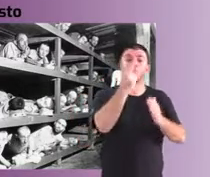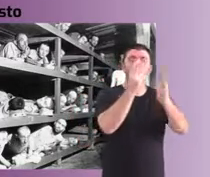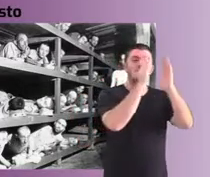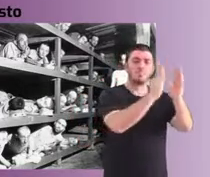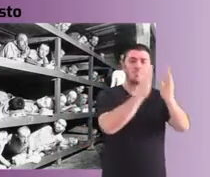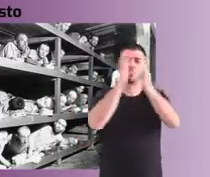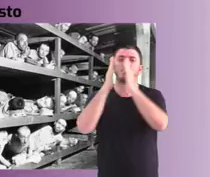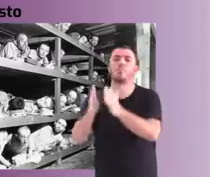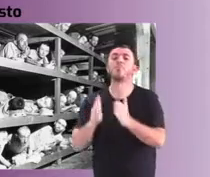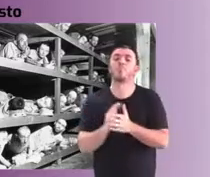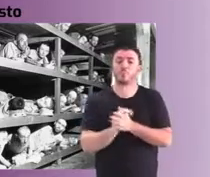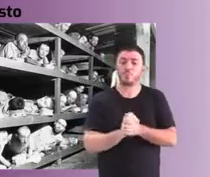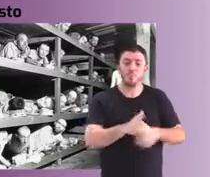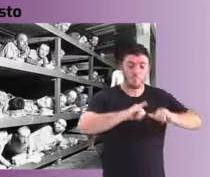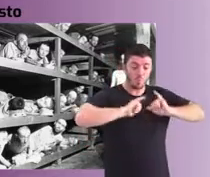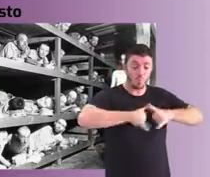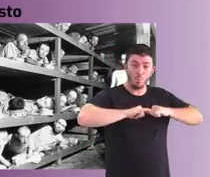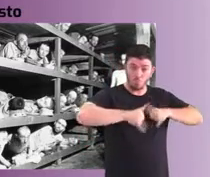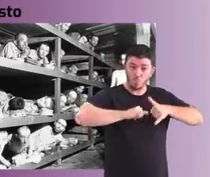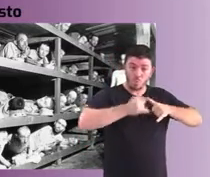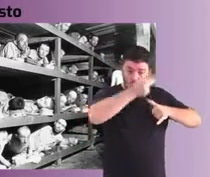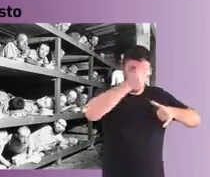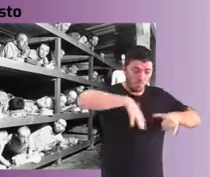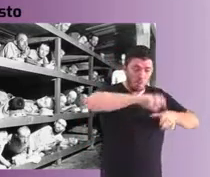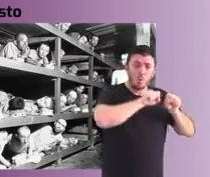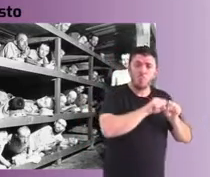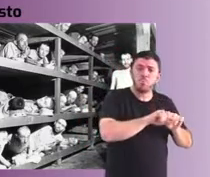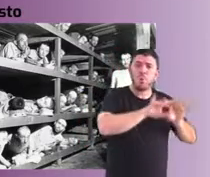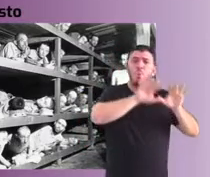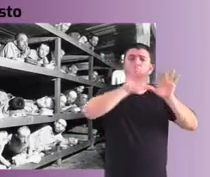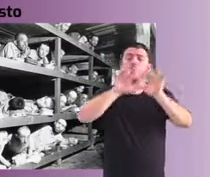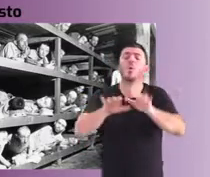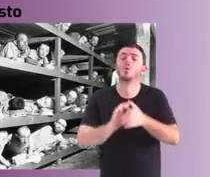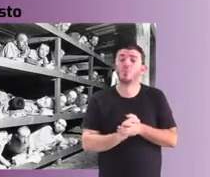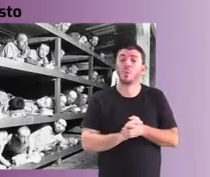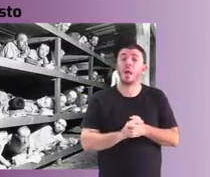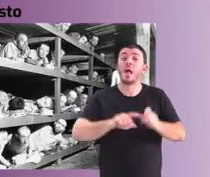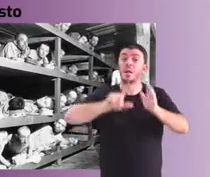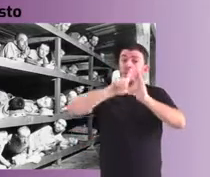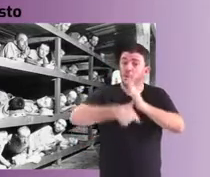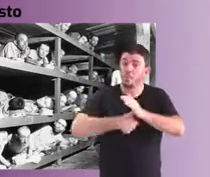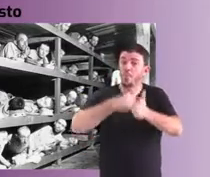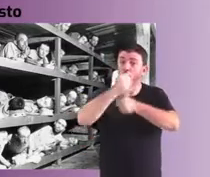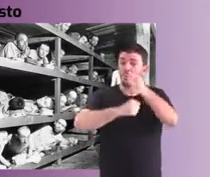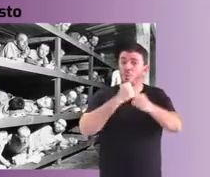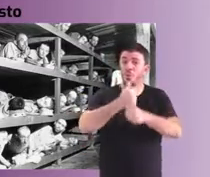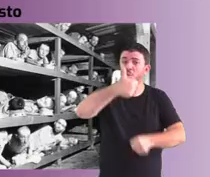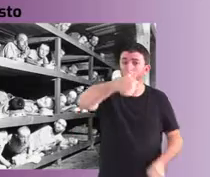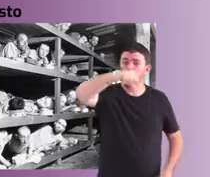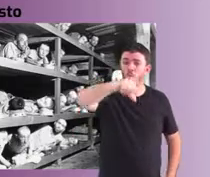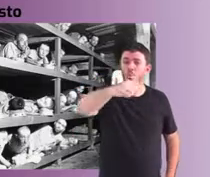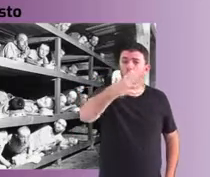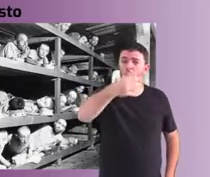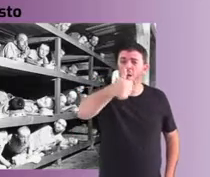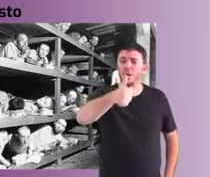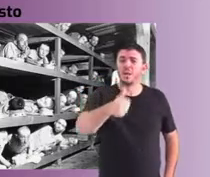de emigração dos judeus em massa, e o segundo, iniciado em 1941, com perseguição,